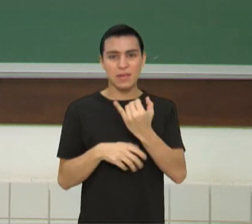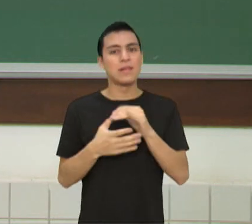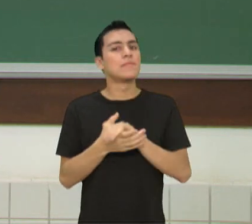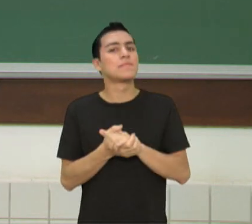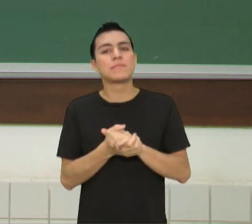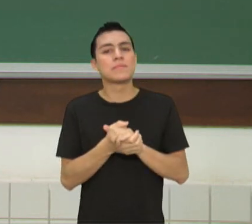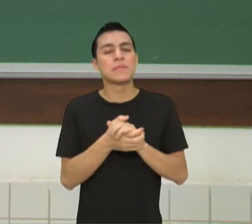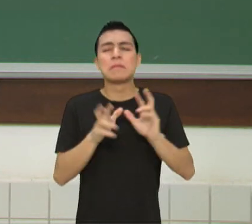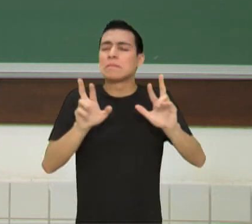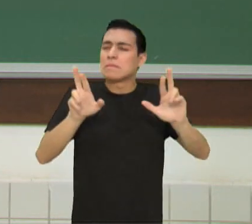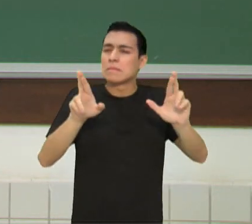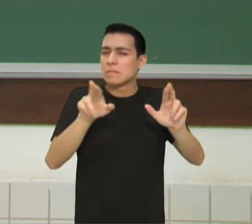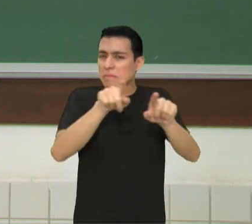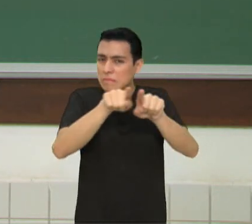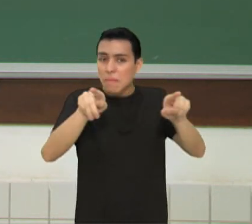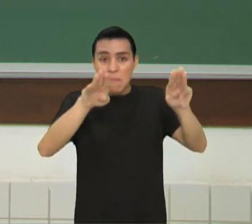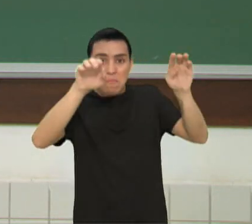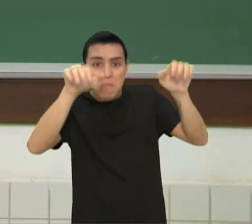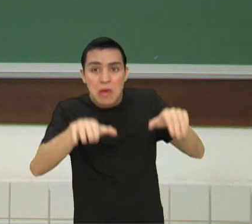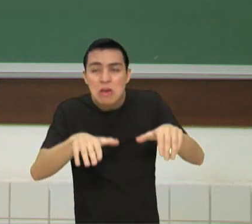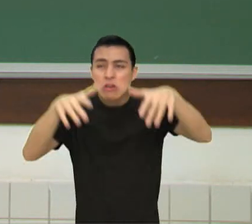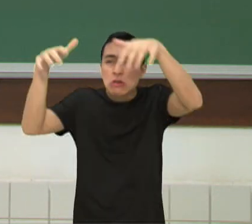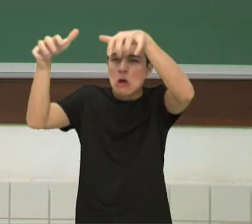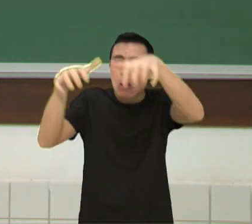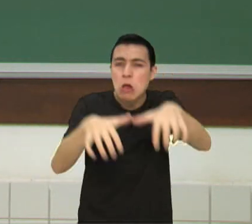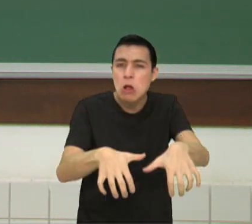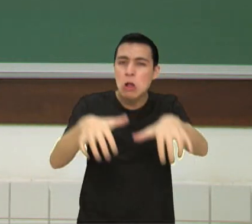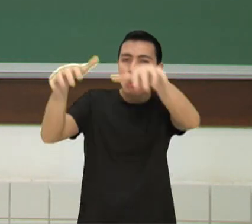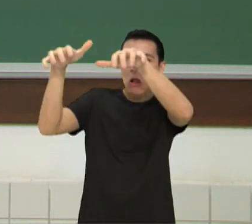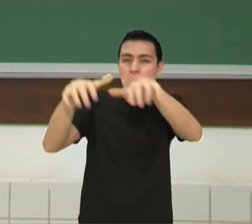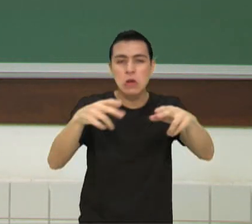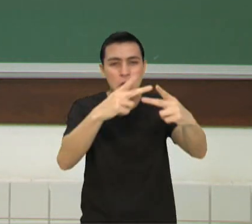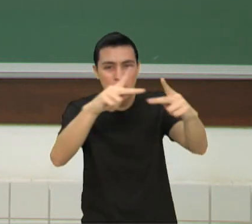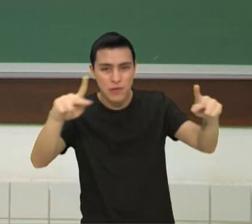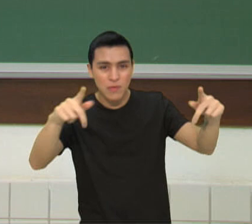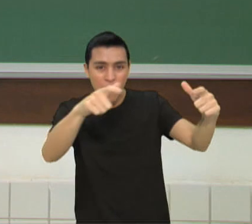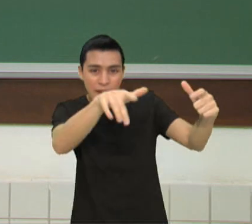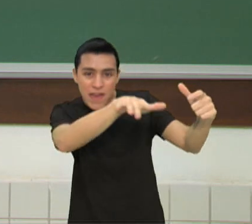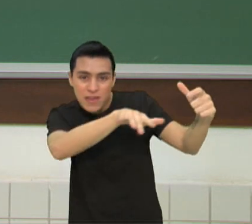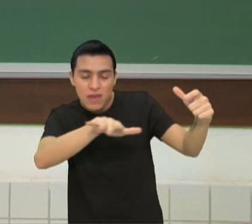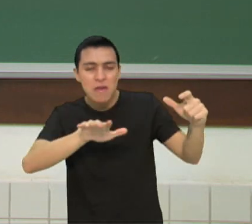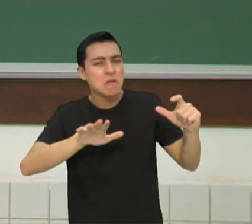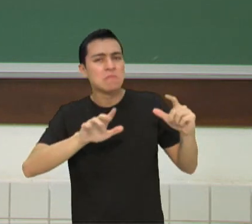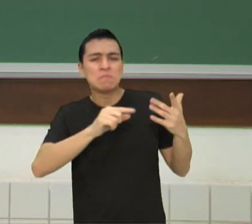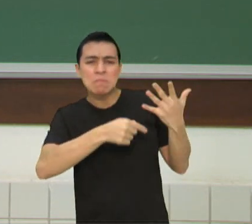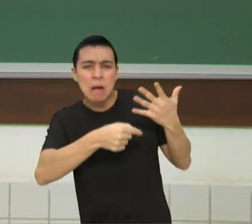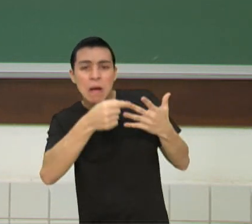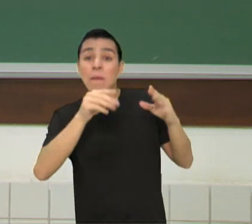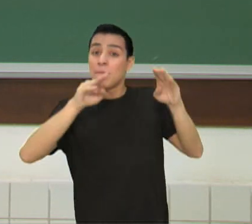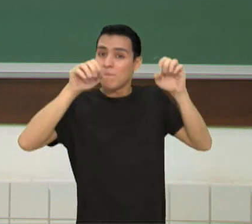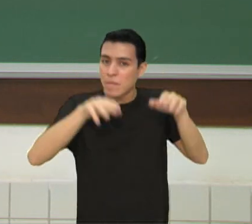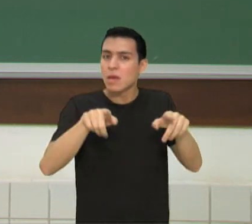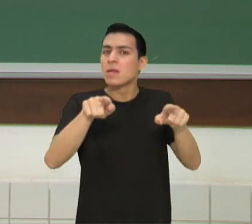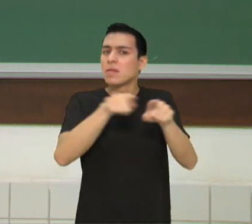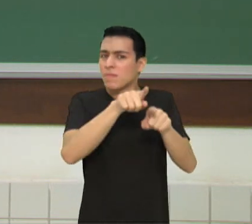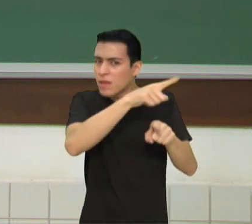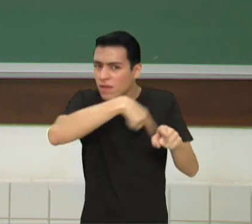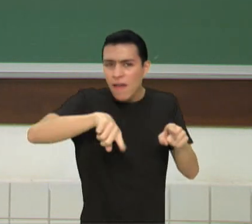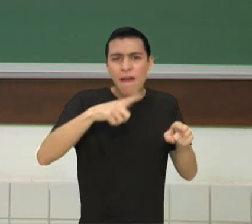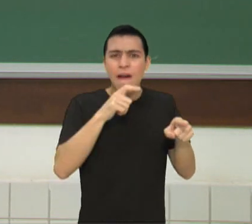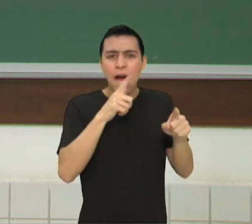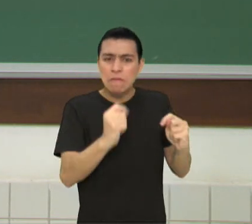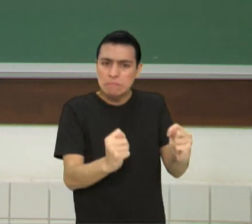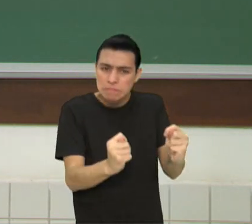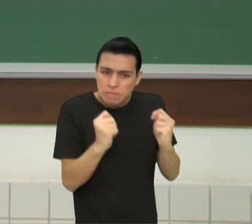Desejo que vocês estejam bem, desejo que esteja chovendo o suficiente na sua região e que tudo esteja correndo muito bem e que você esteja economizando água, porque não é porque choveu